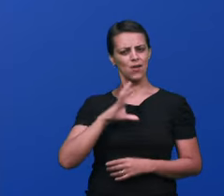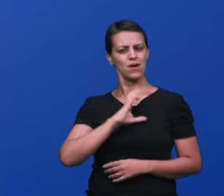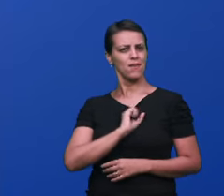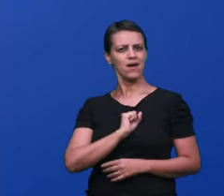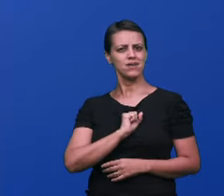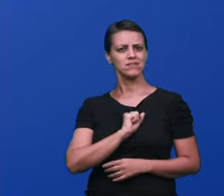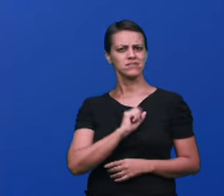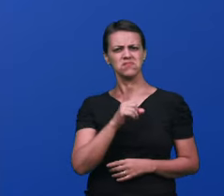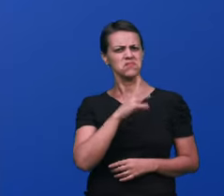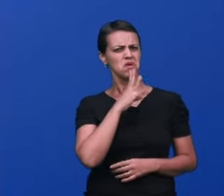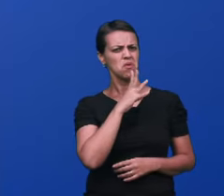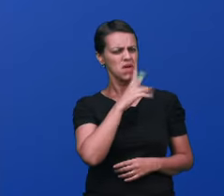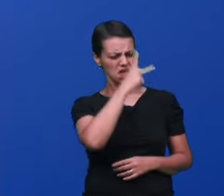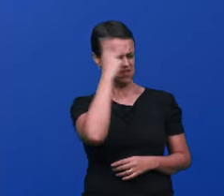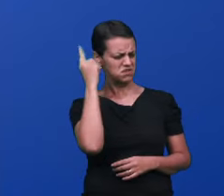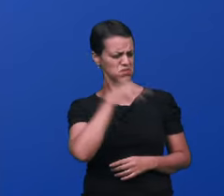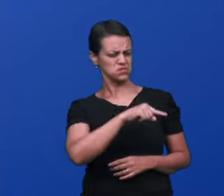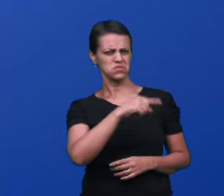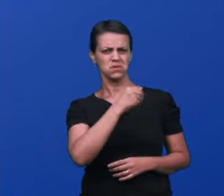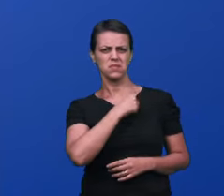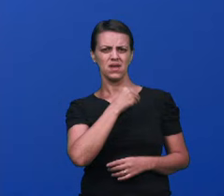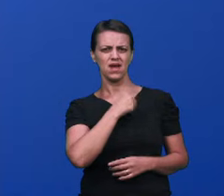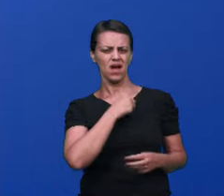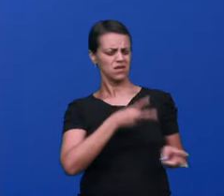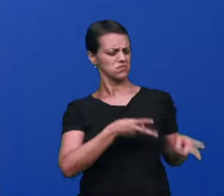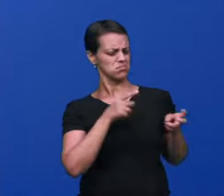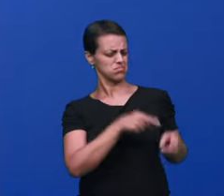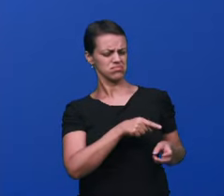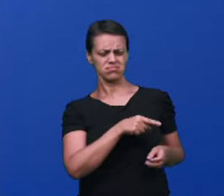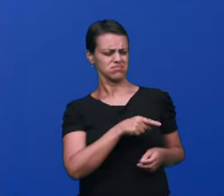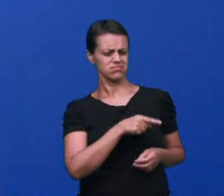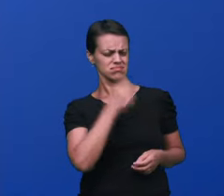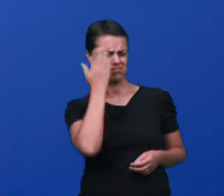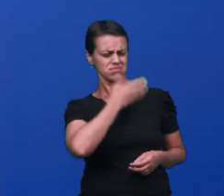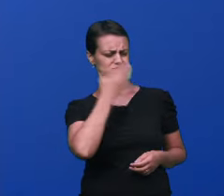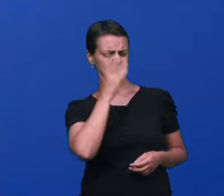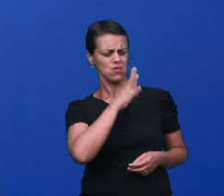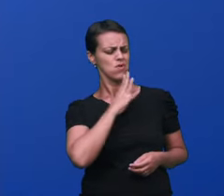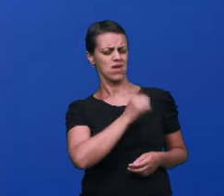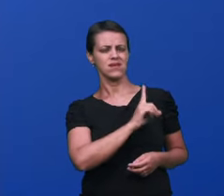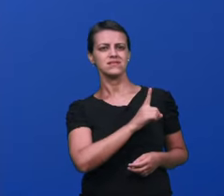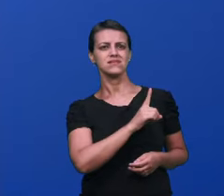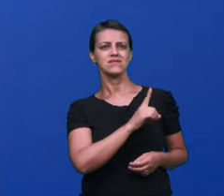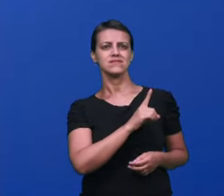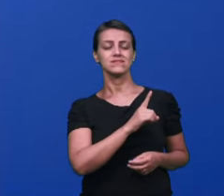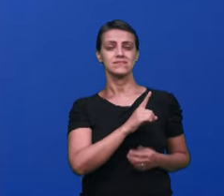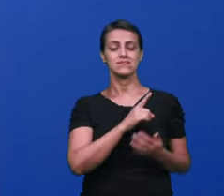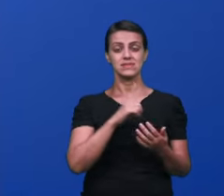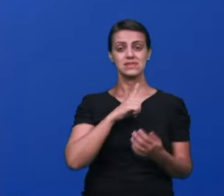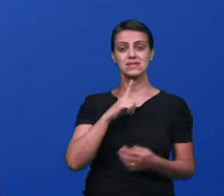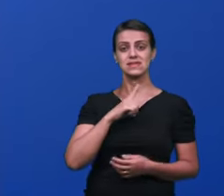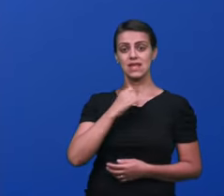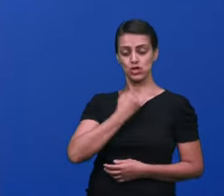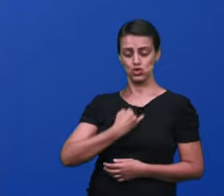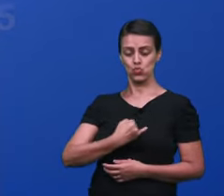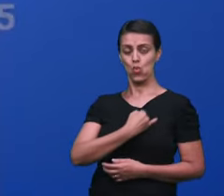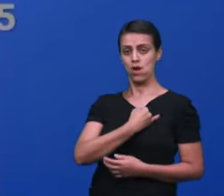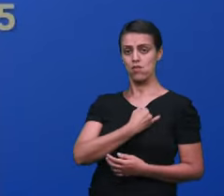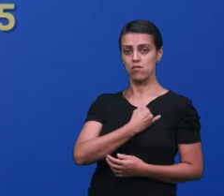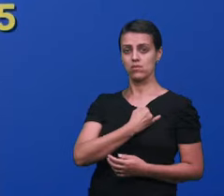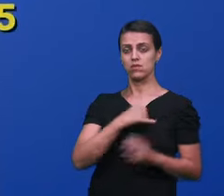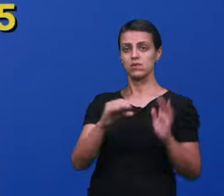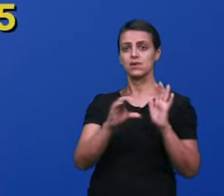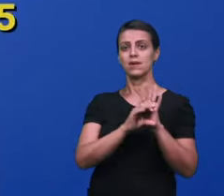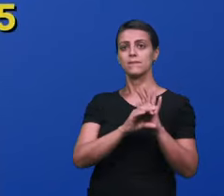trevas. Um texto para complementar essa resposta, nós encontramos no Evangelho de João,